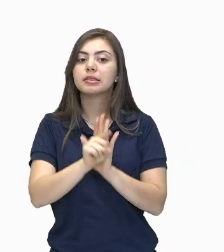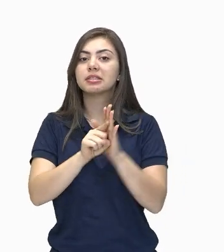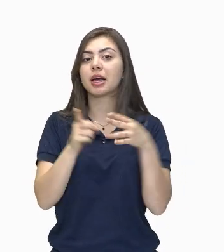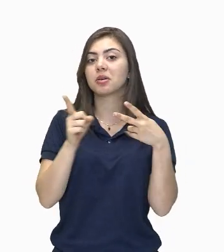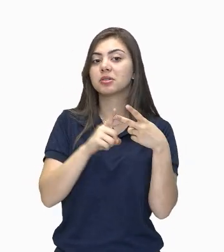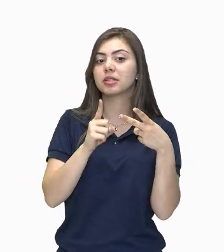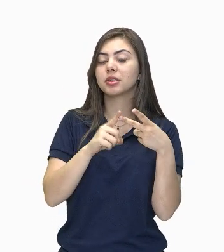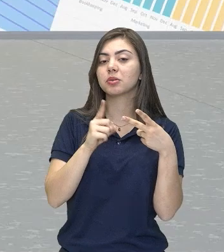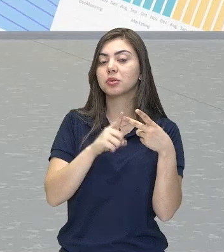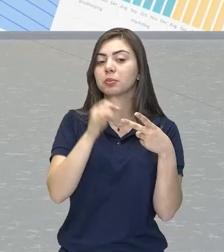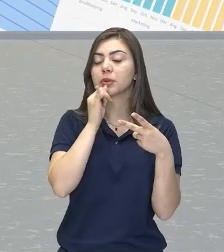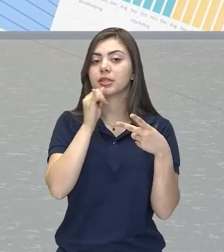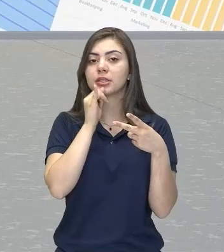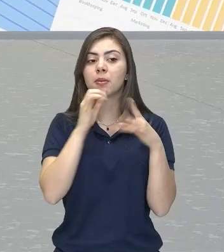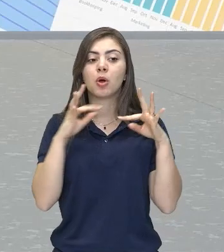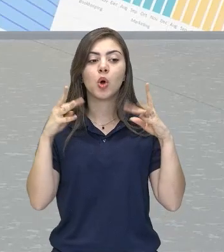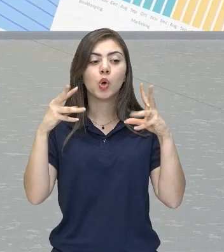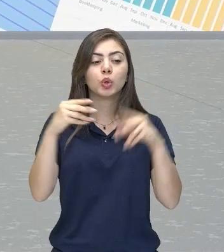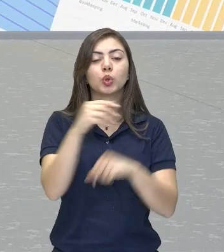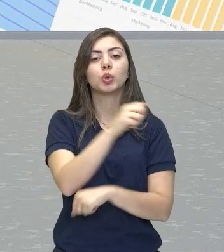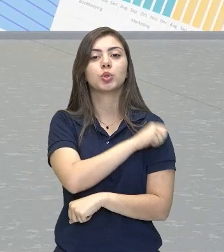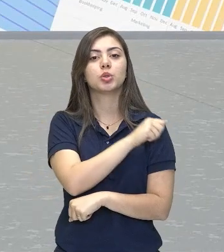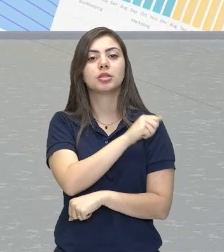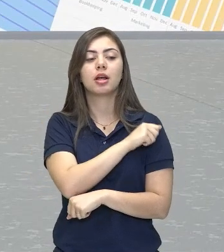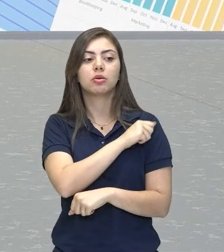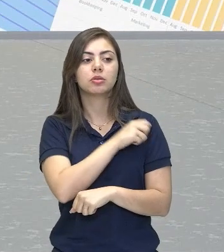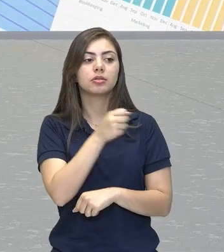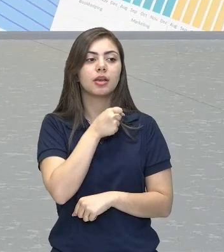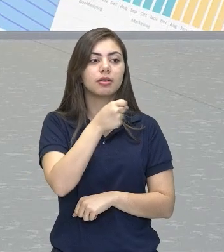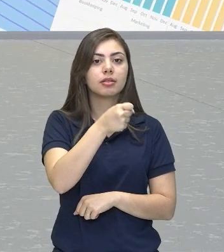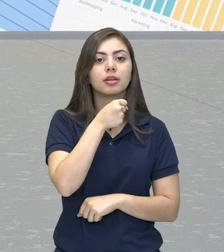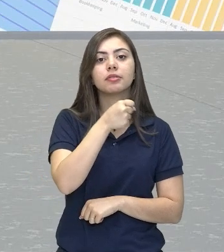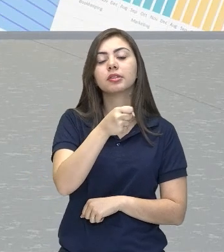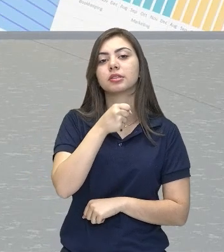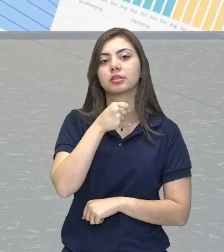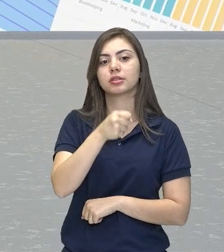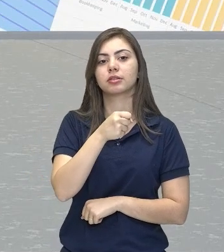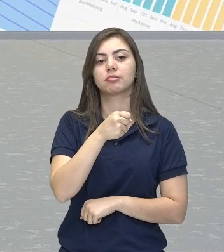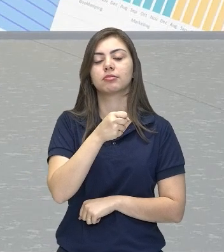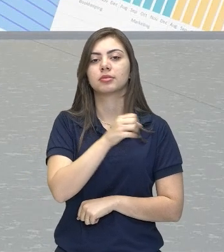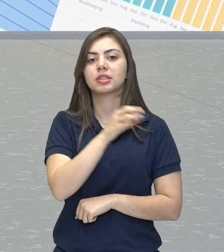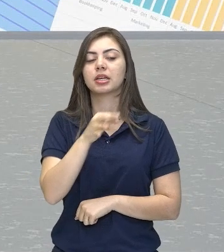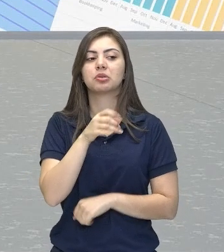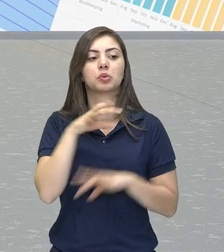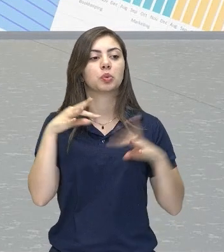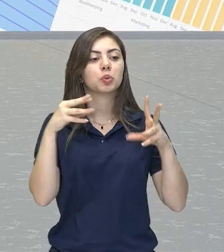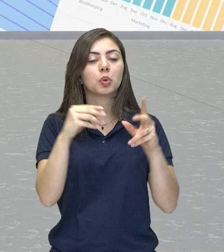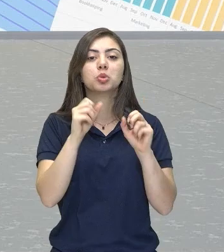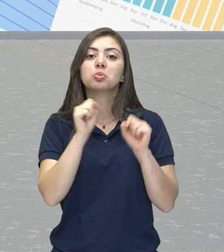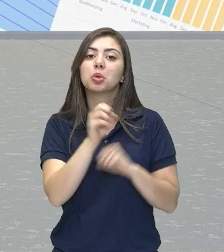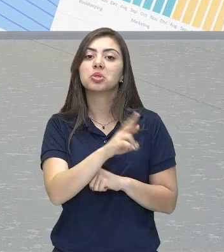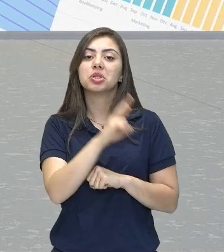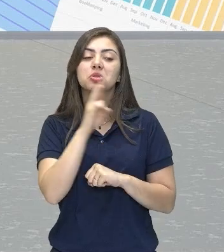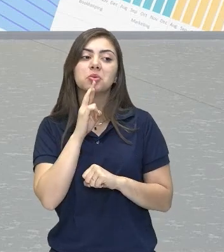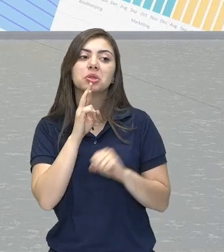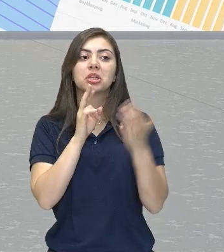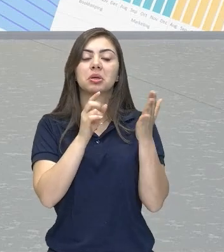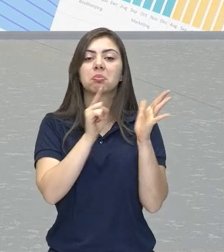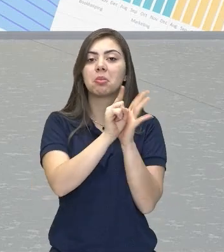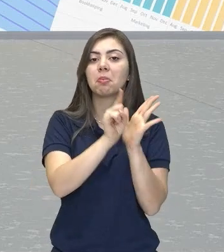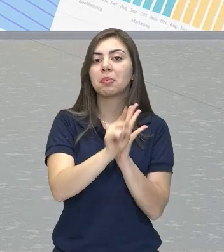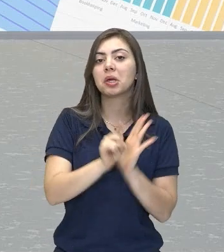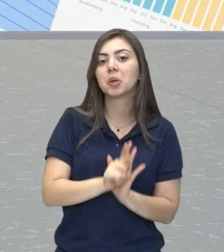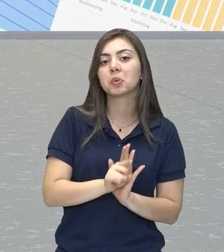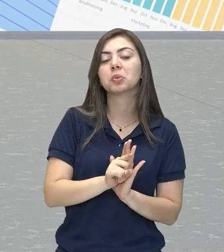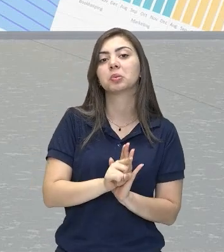onde todos os elementos são entrevistados. No caso, aí, todos os alunos, né, podem responder um questionário, podem